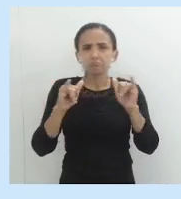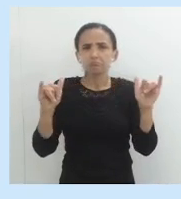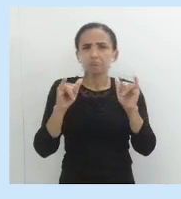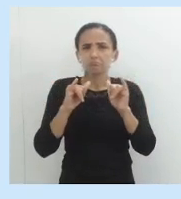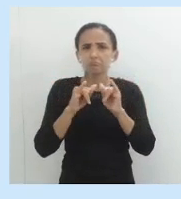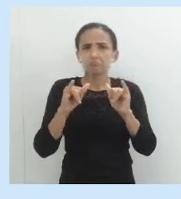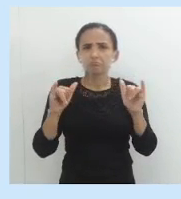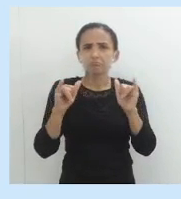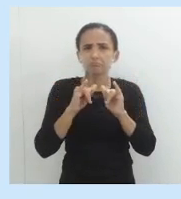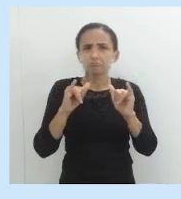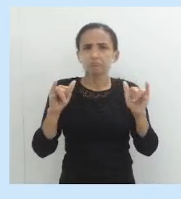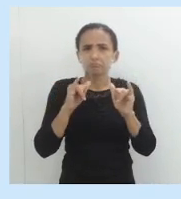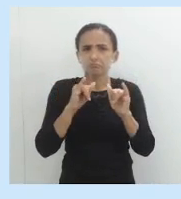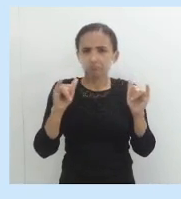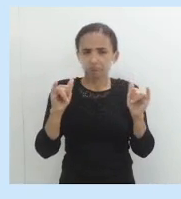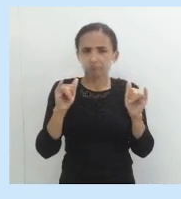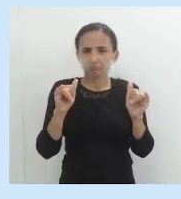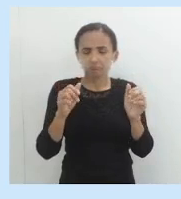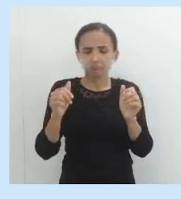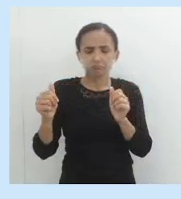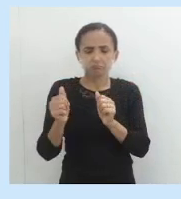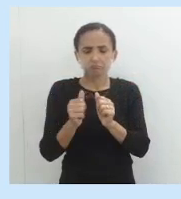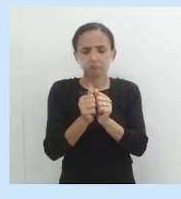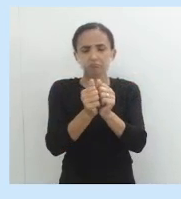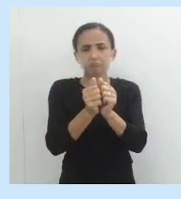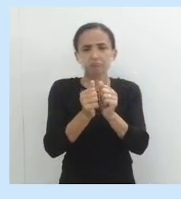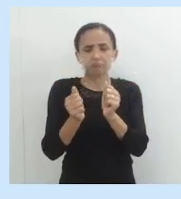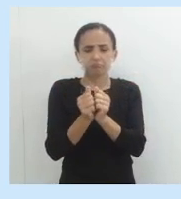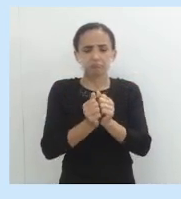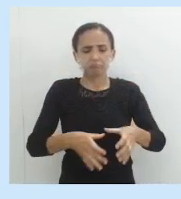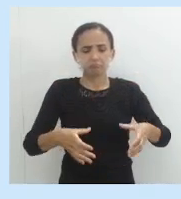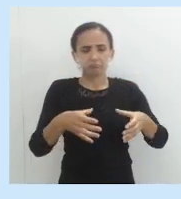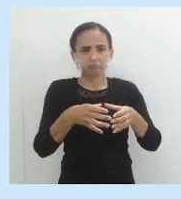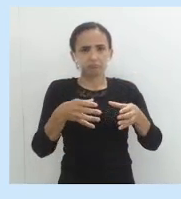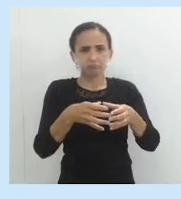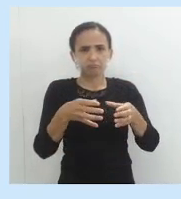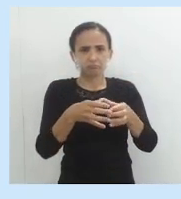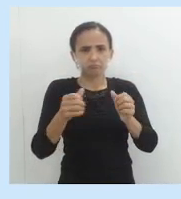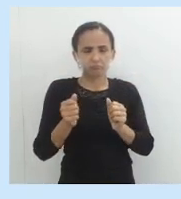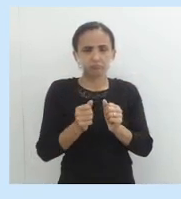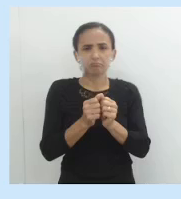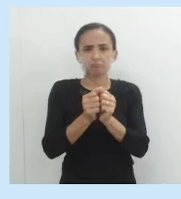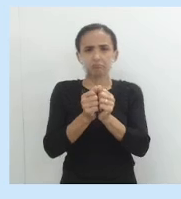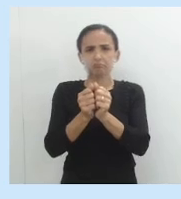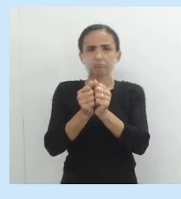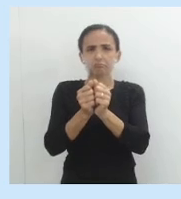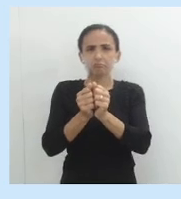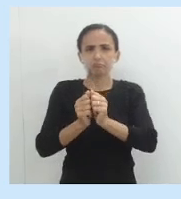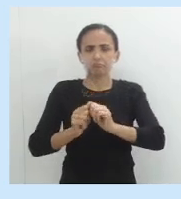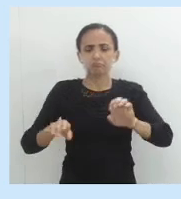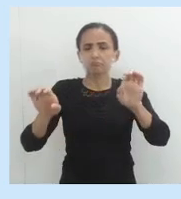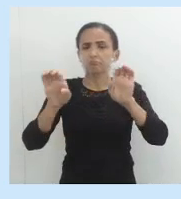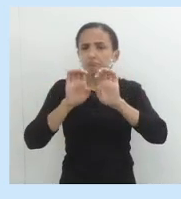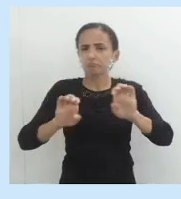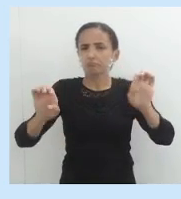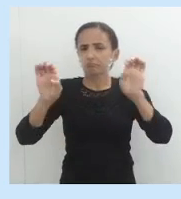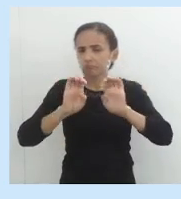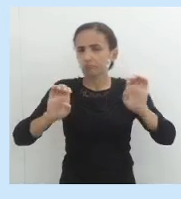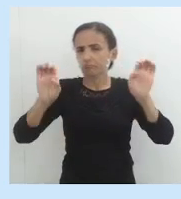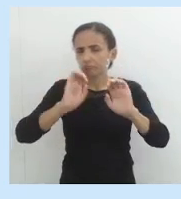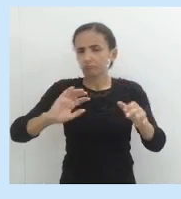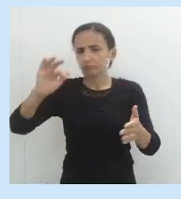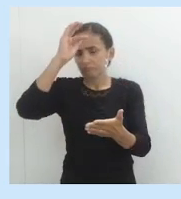a Companhia de Jesus, né, os jesuítas também, para difundir a fé católica, né,